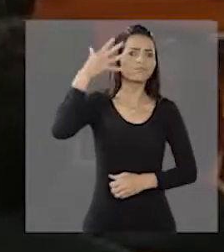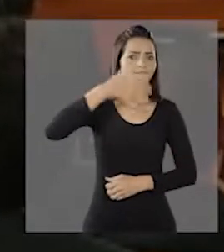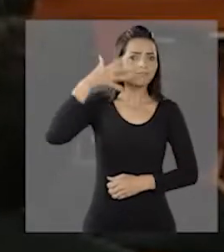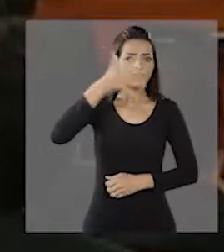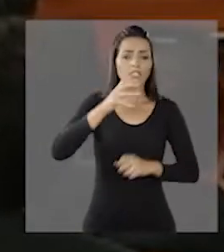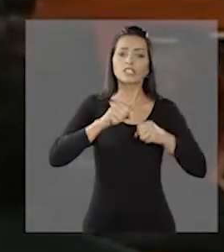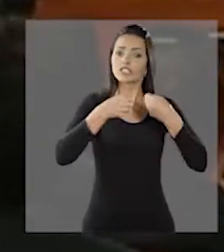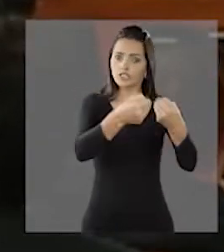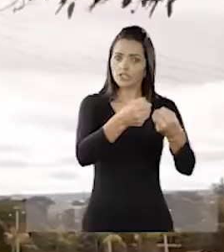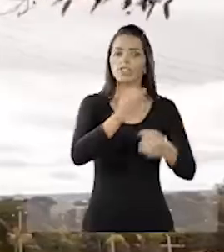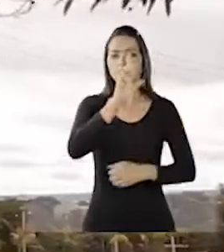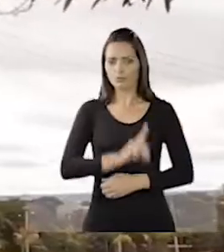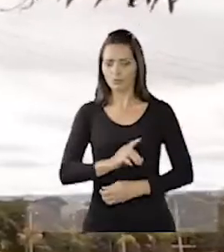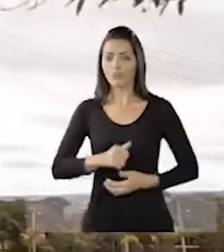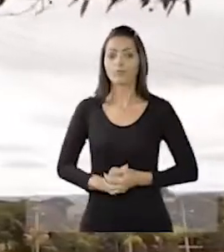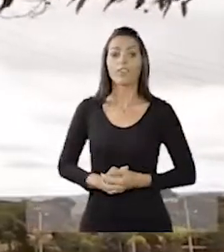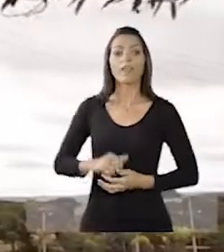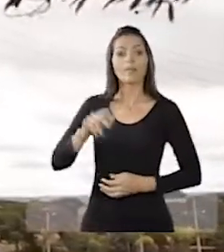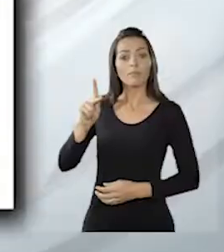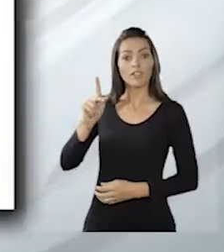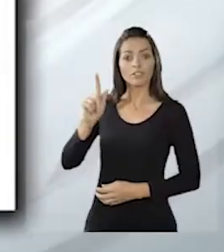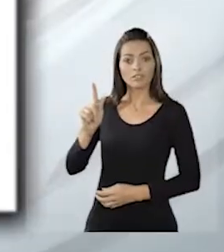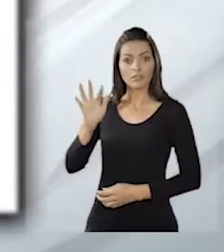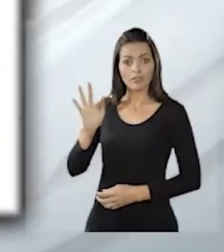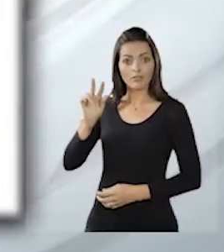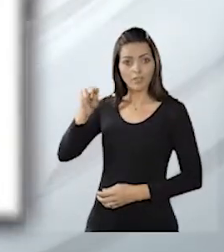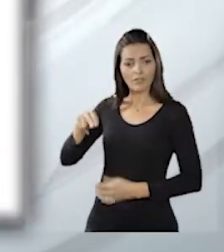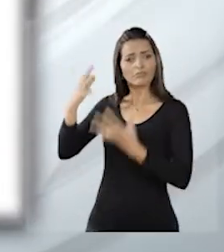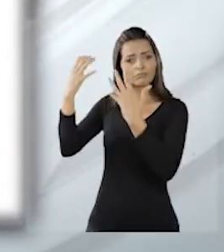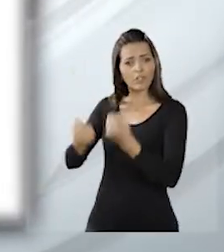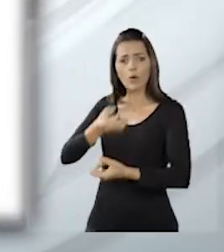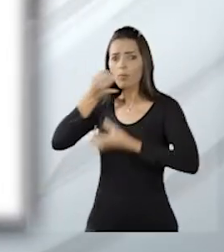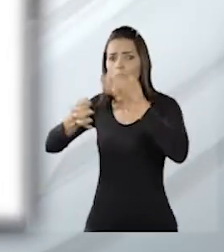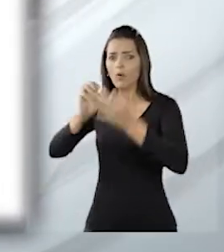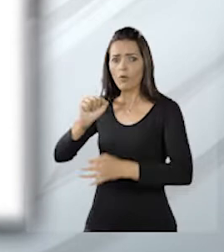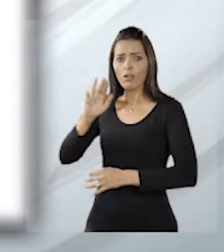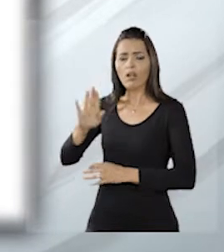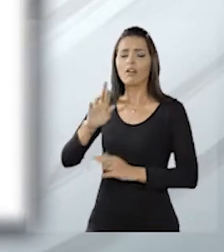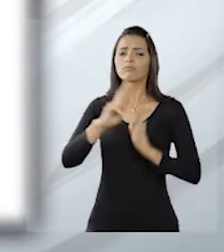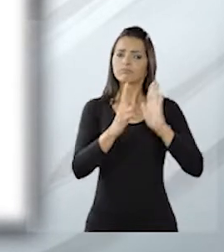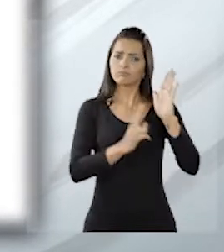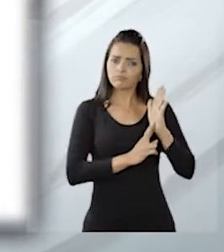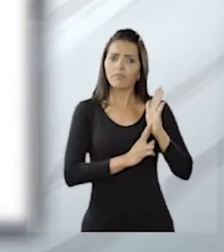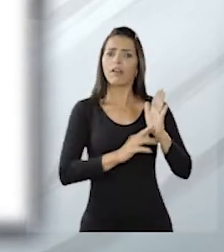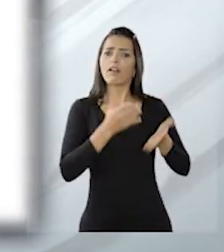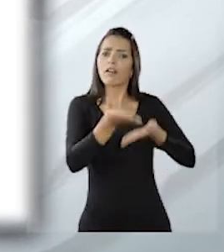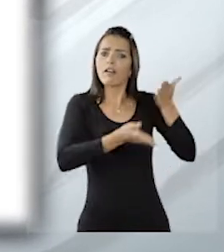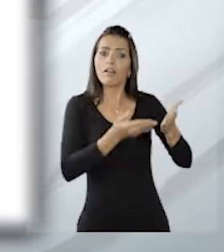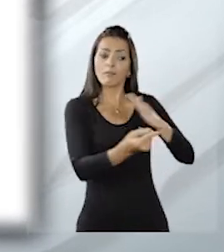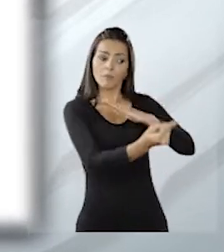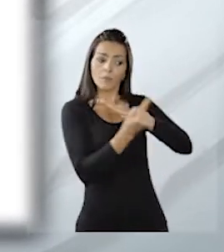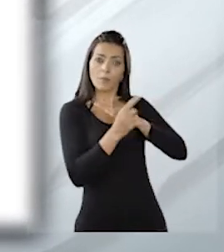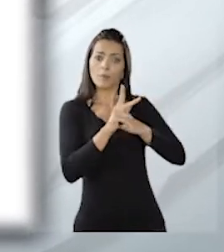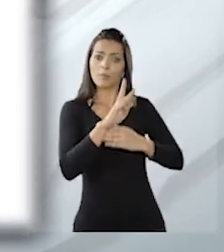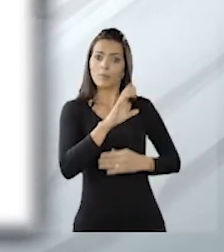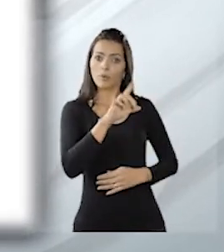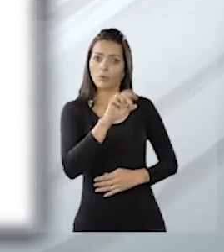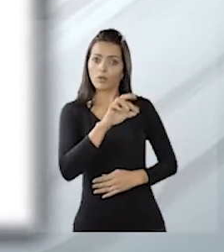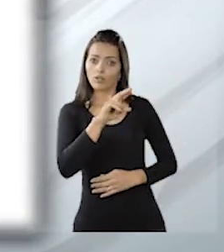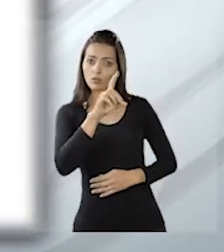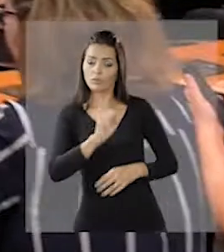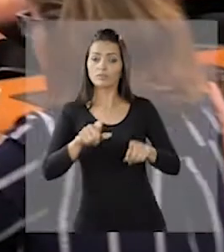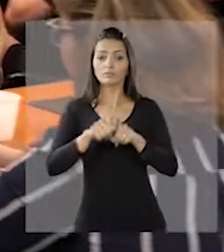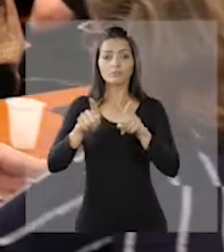de defesa. Fazenda Nacional atende a OAB e regulamenta atendimento à advocacia por procuradores. E